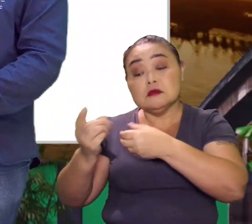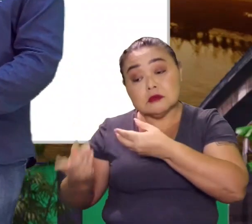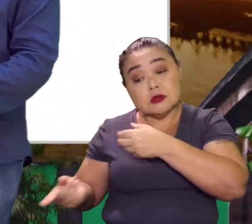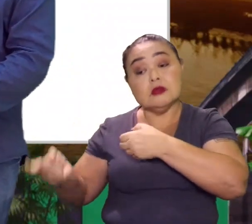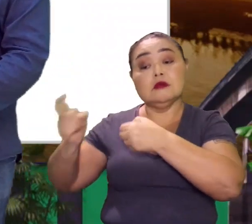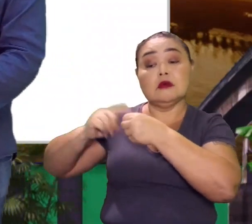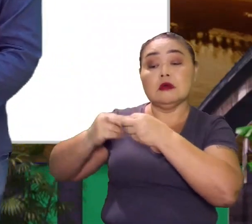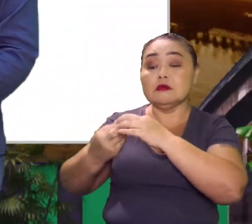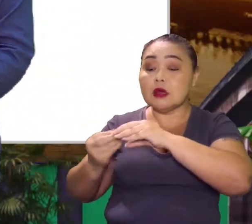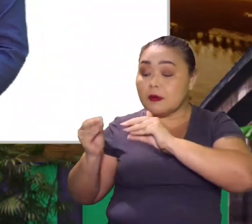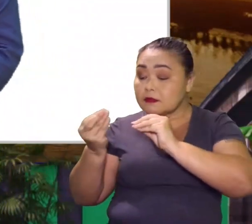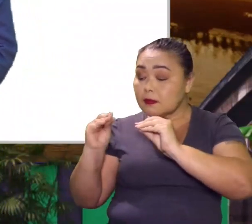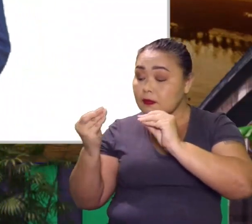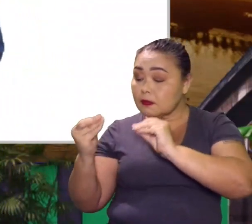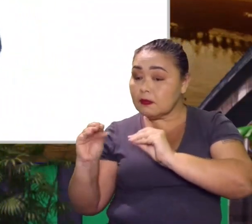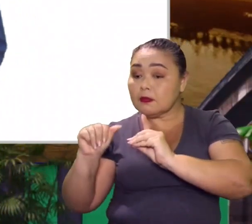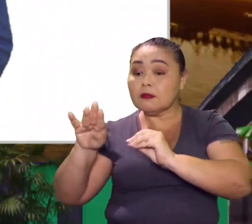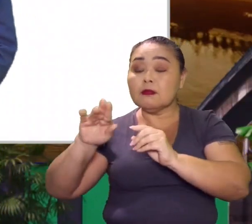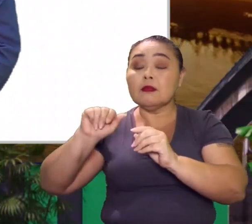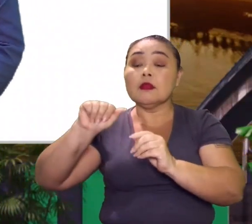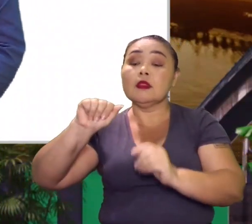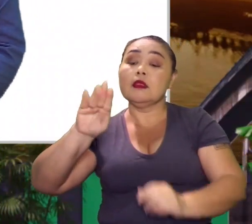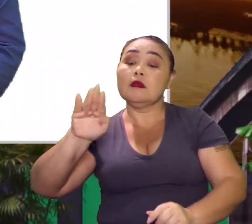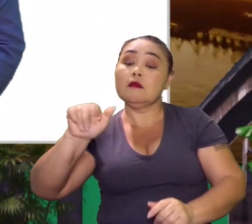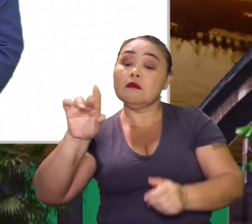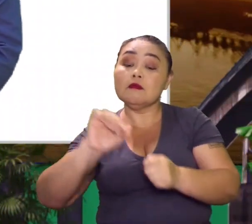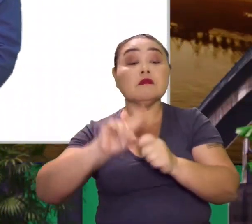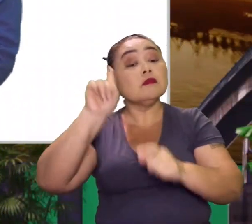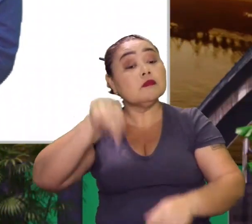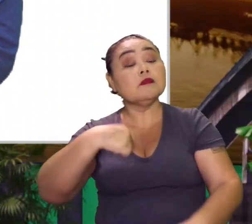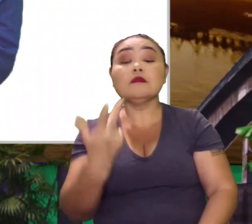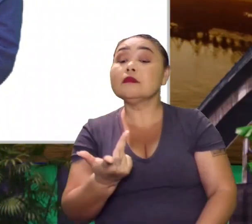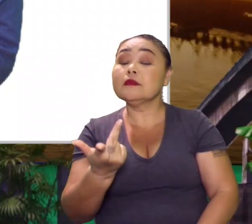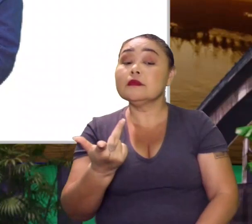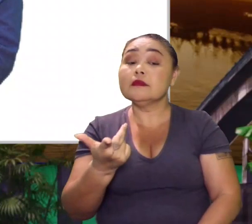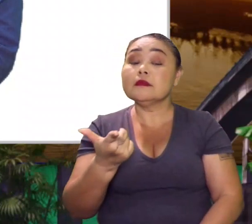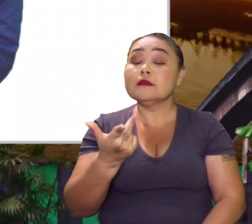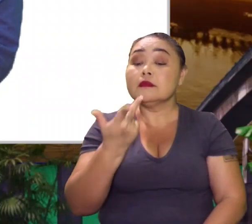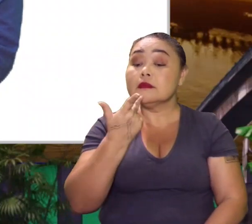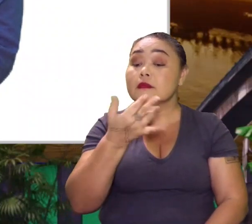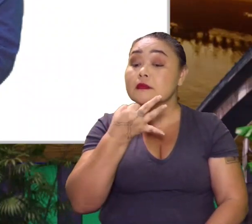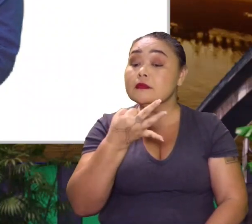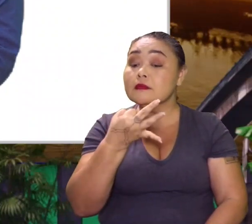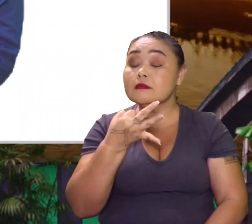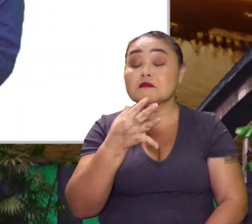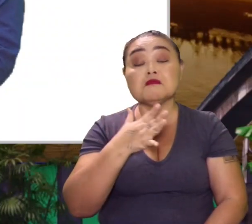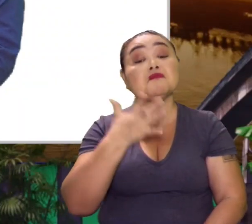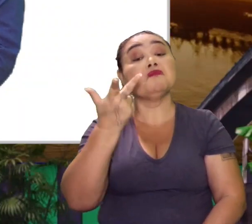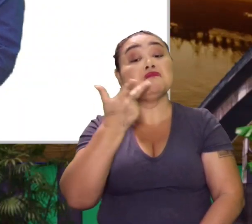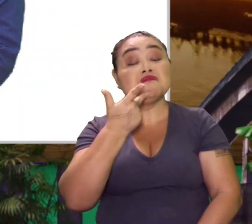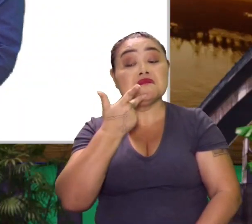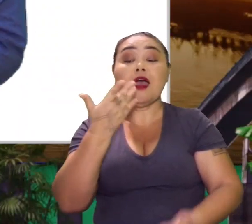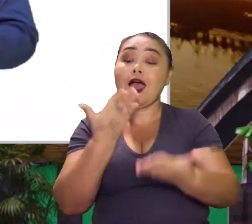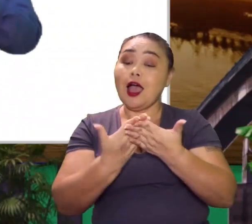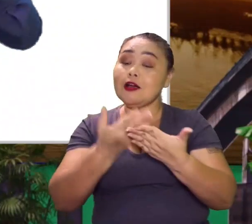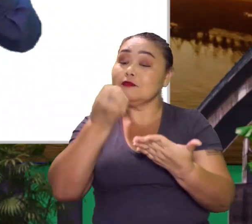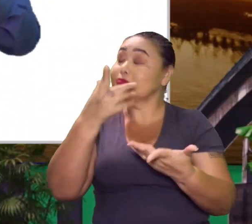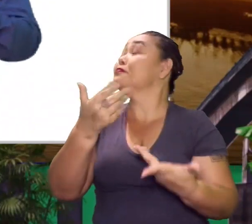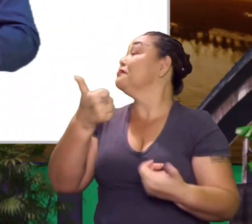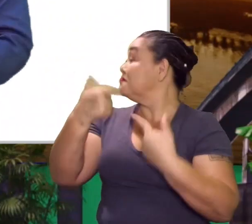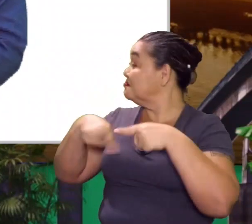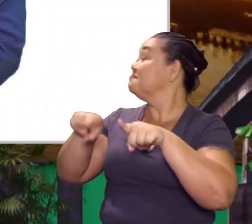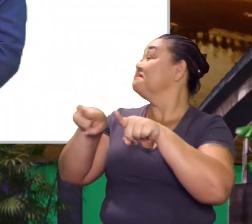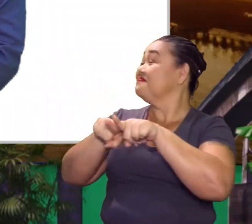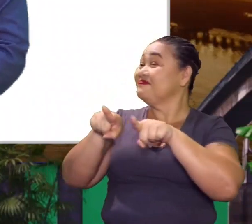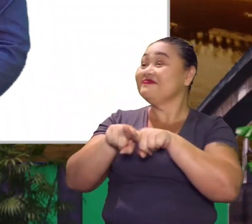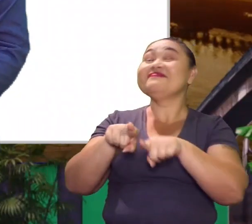né? Com adubo, não é isso? Então é isso. E aí, Carlinhos, o que você achou? Aula gostosa. Interessante, né? A Japa gostou